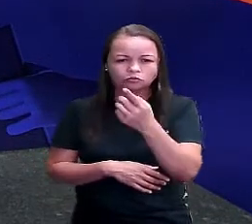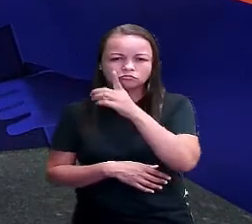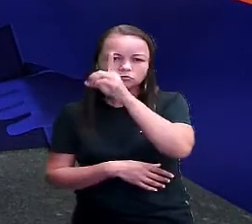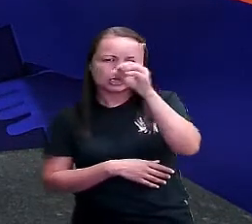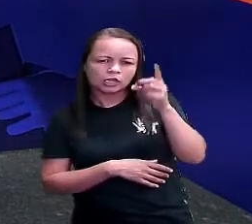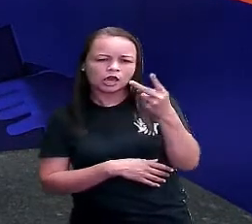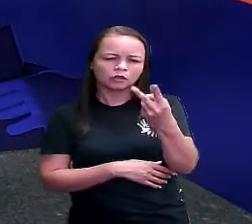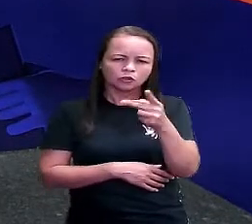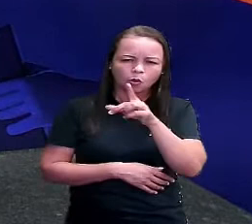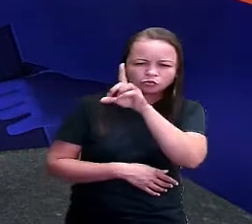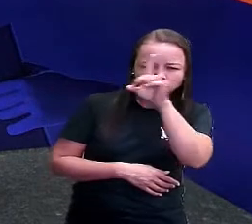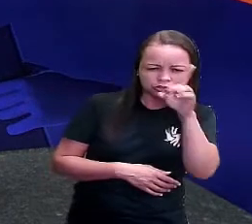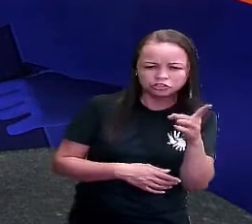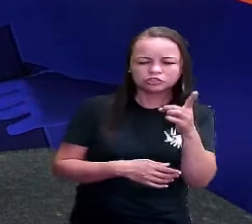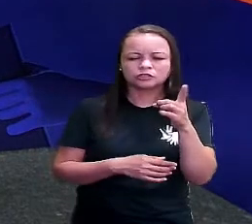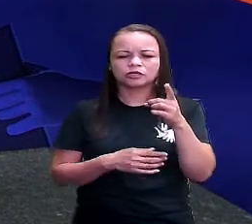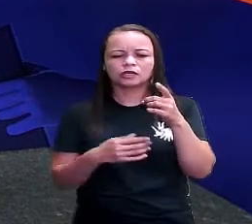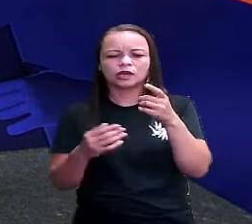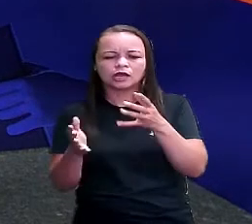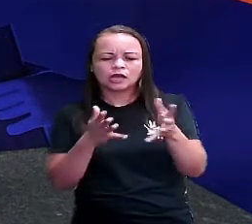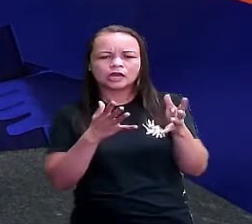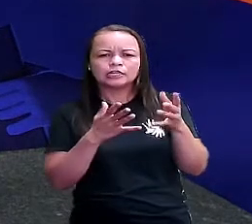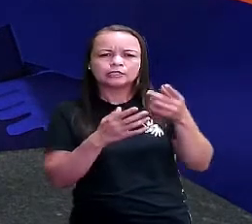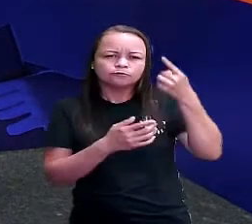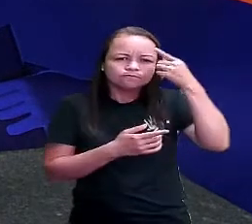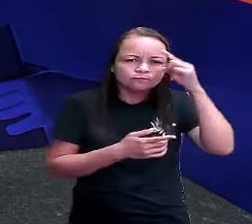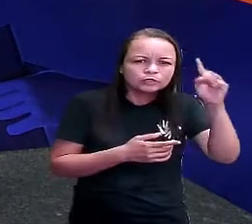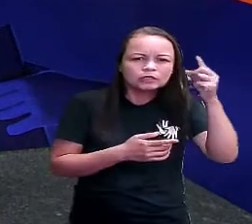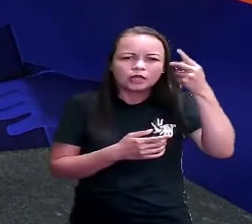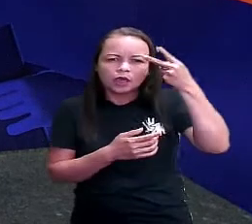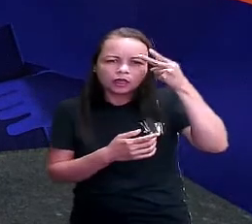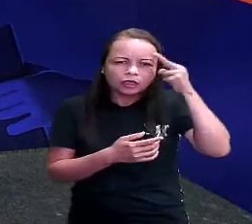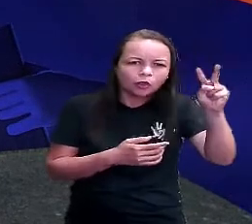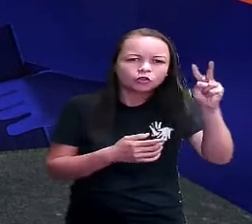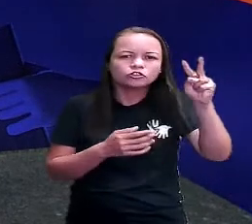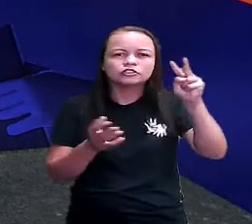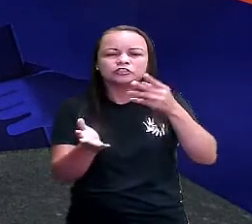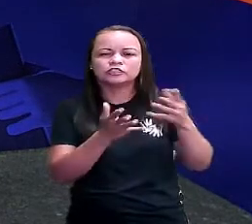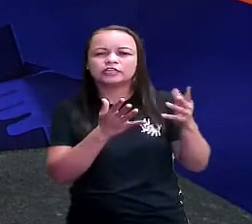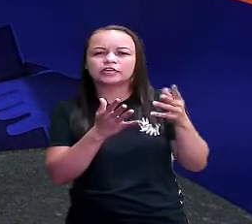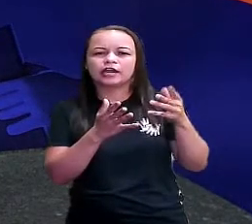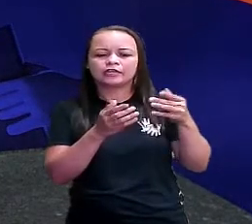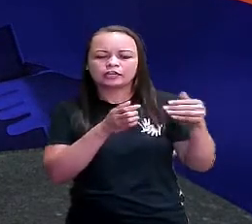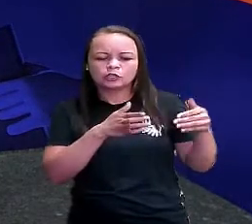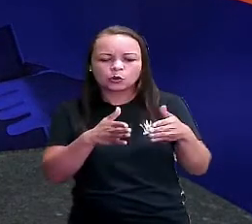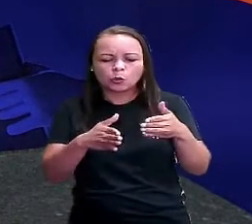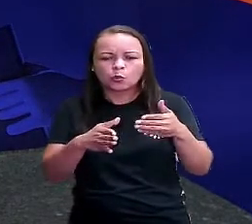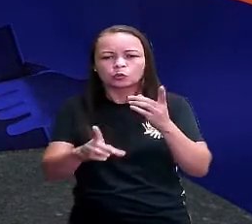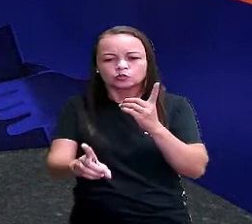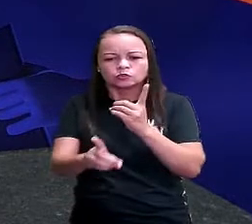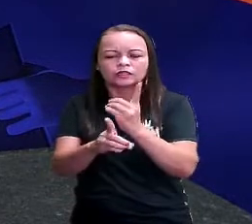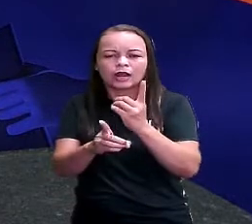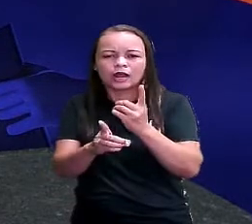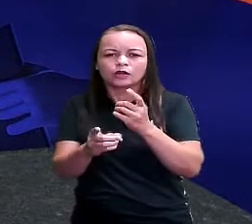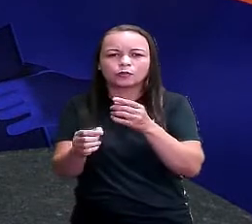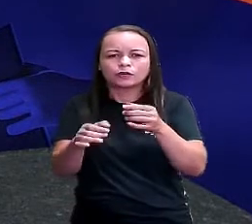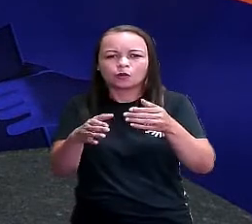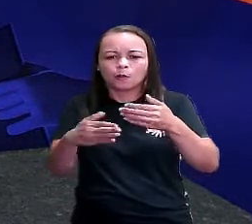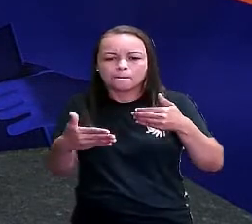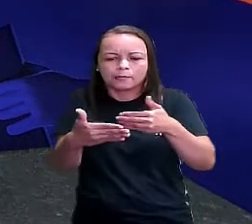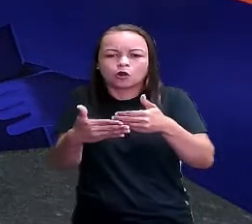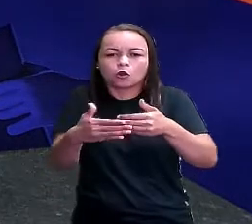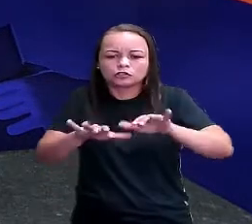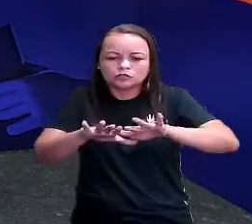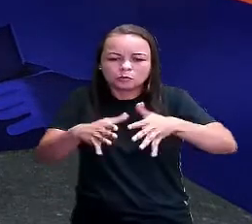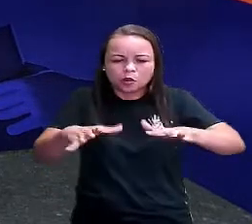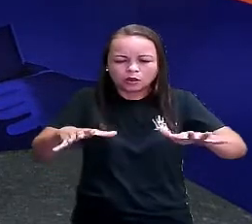chegou até a beira do mar. E lá, algumas pessoas que não eram muito boas falaram para ele que tinham visto Pinóquio